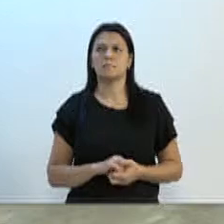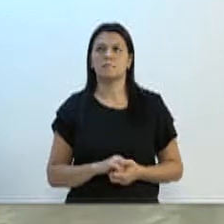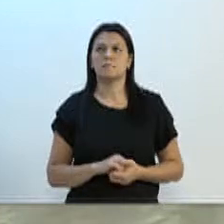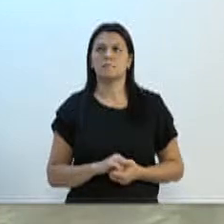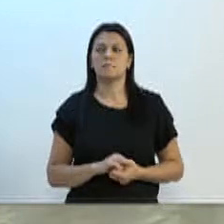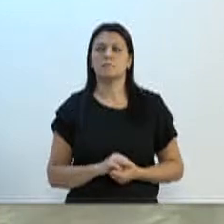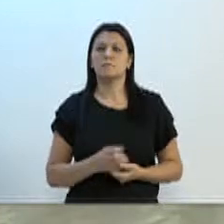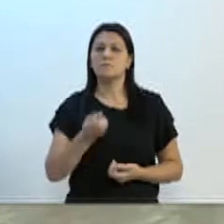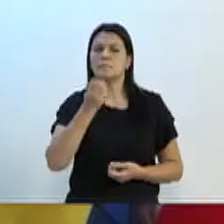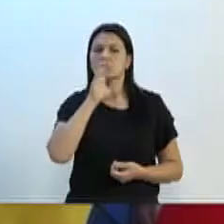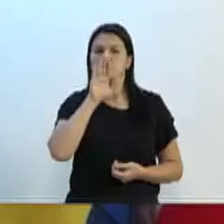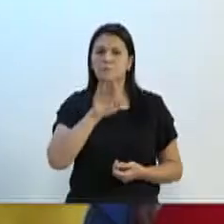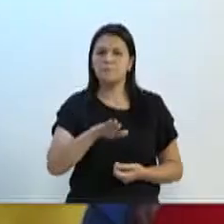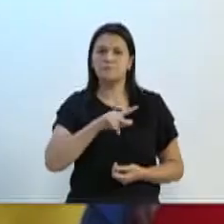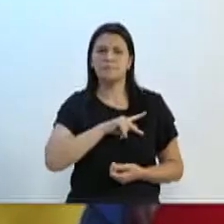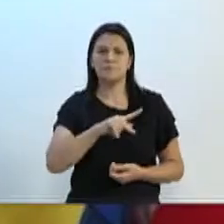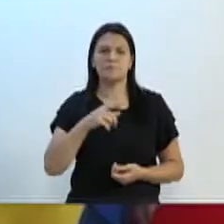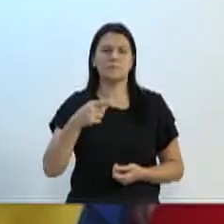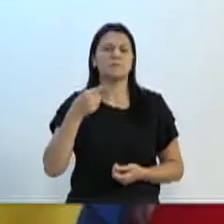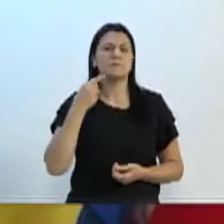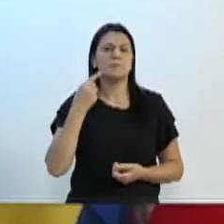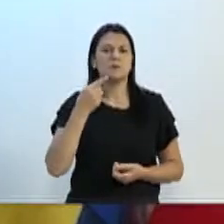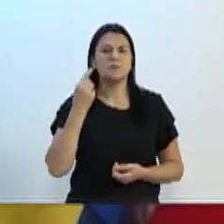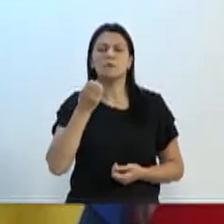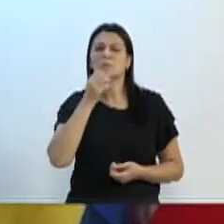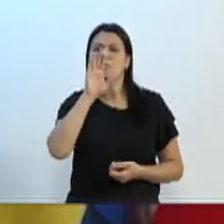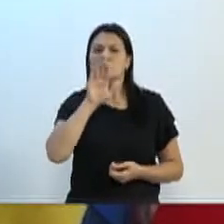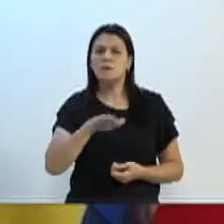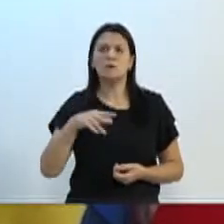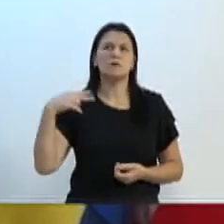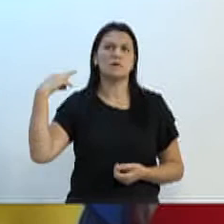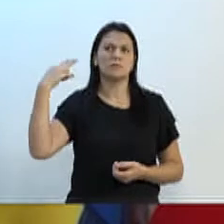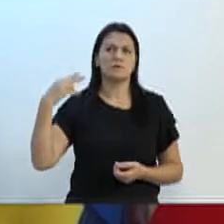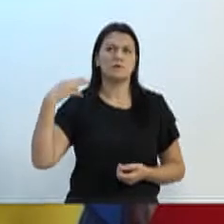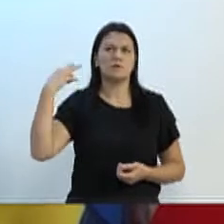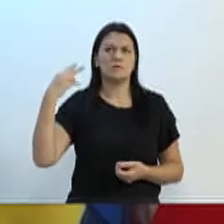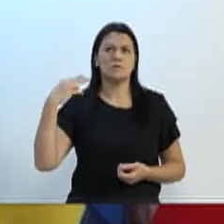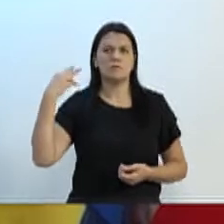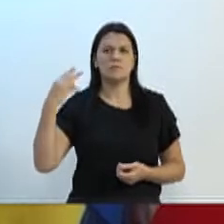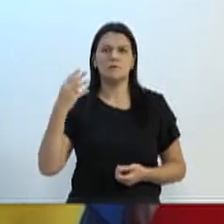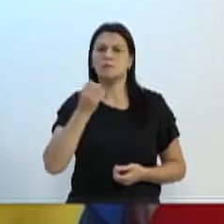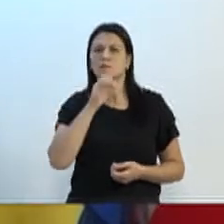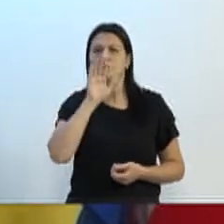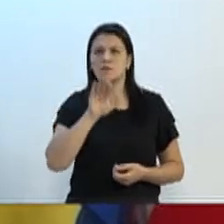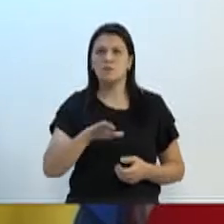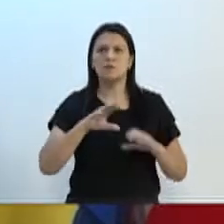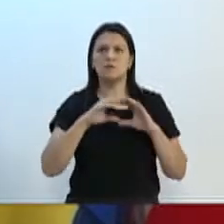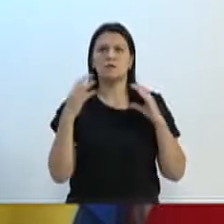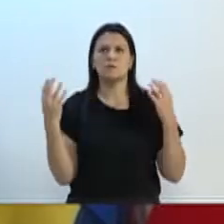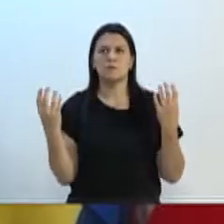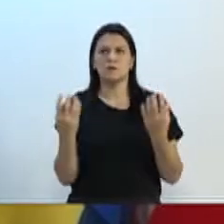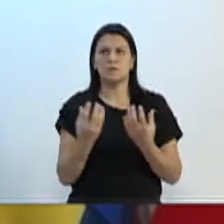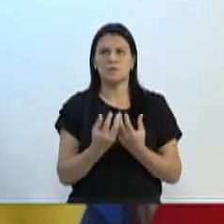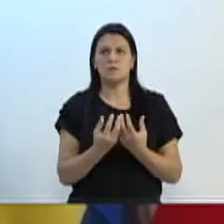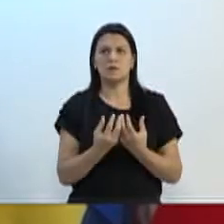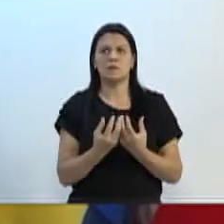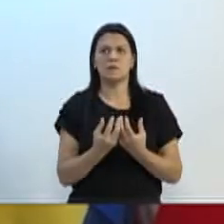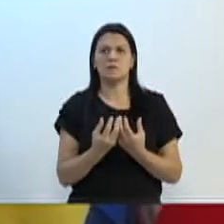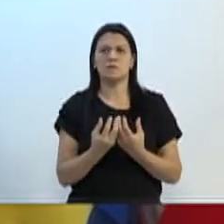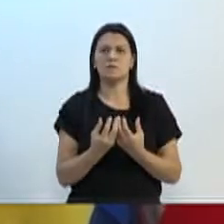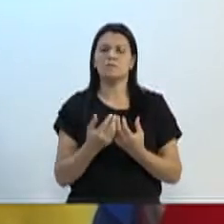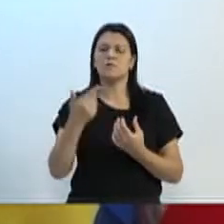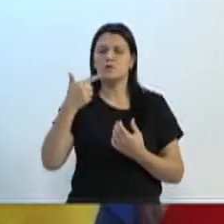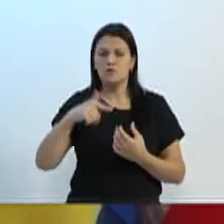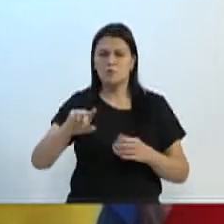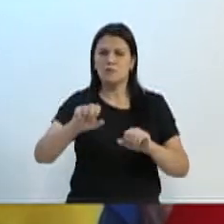Boa tarde, presidente Marcelo Lanzarin. Boa tarde aos colegas vereadores. Boa tarde a toda a comunidade que nos acompanha em mais uma